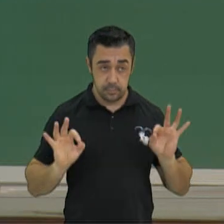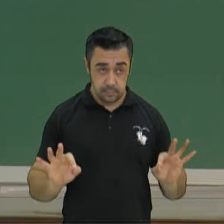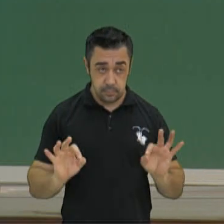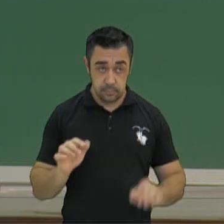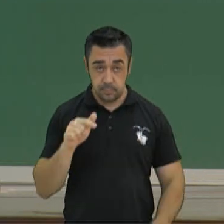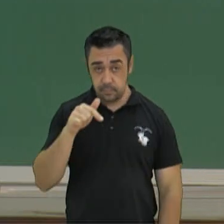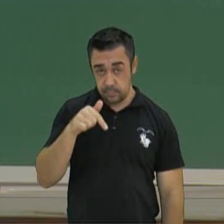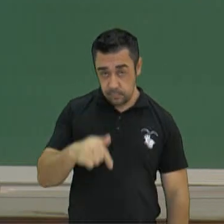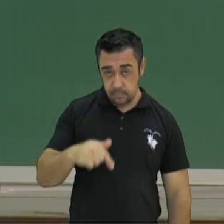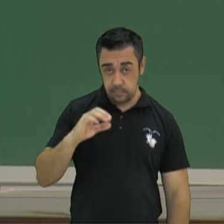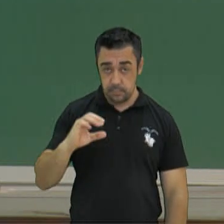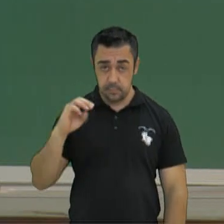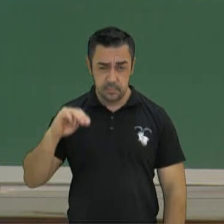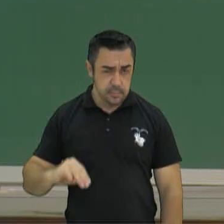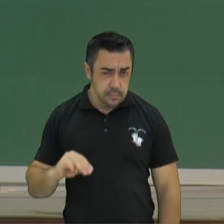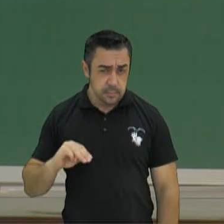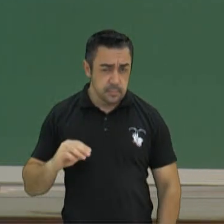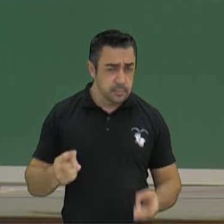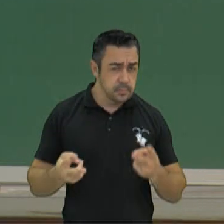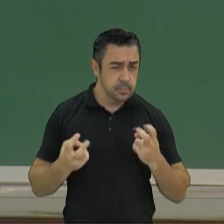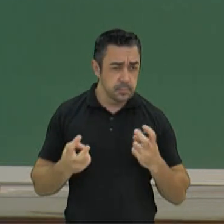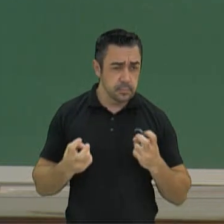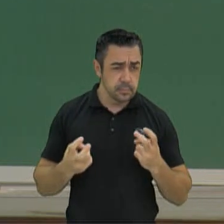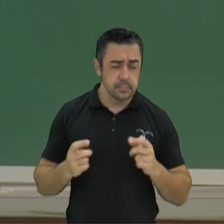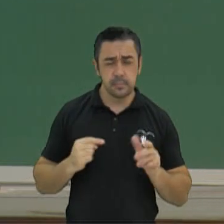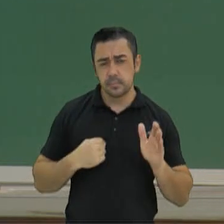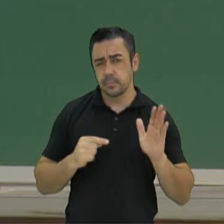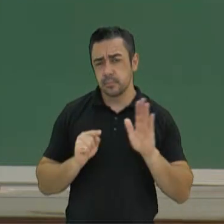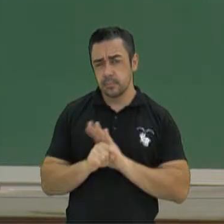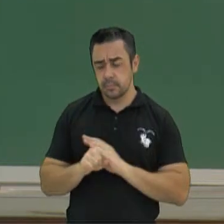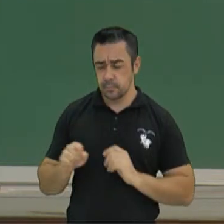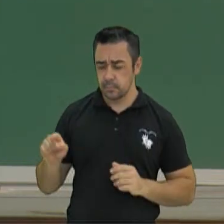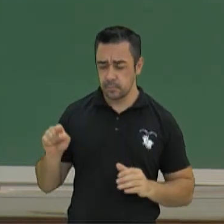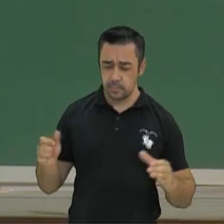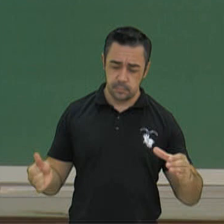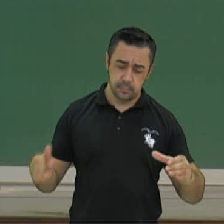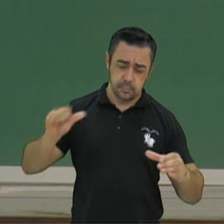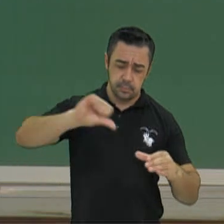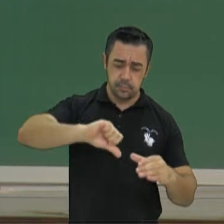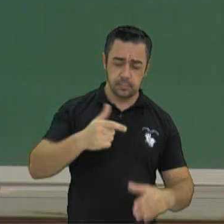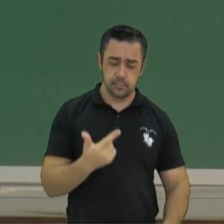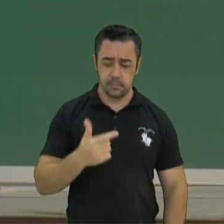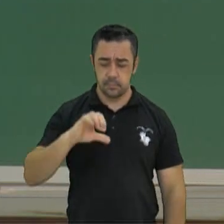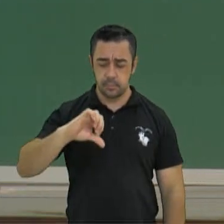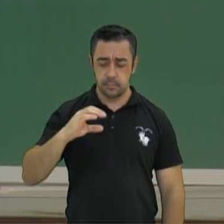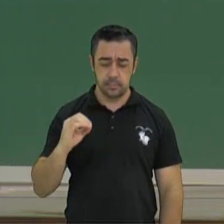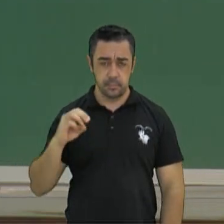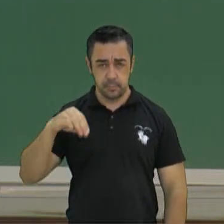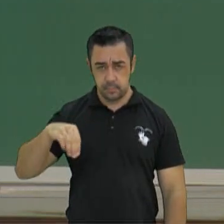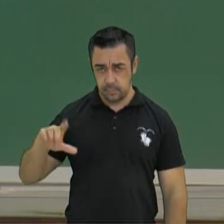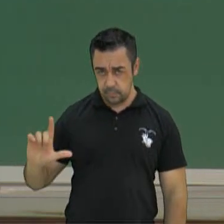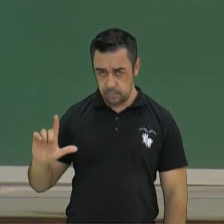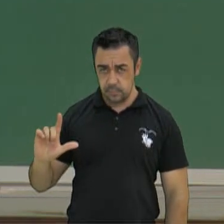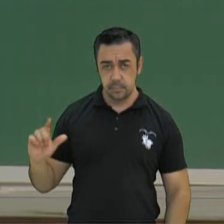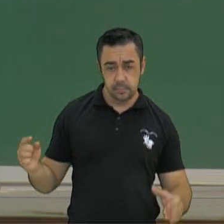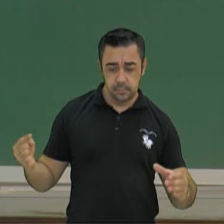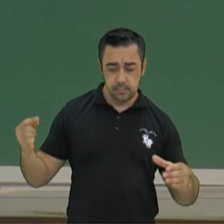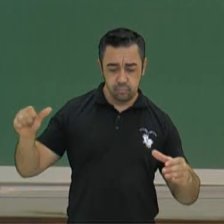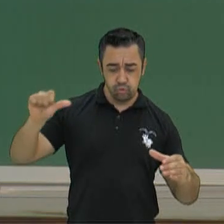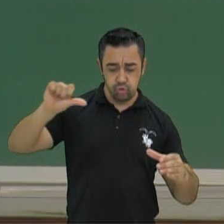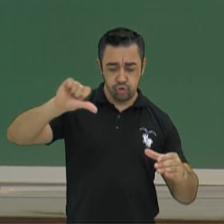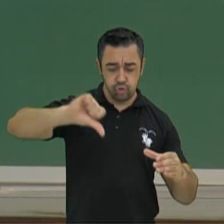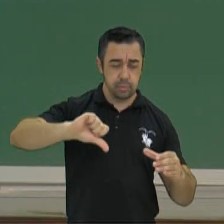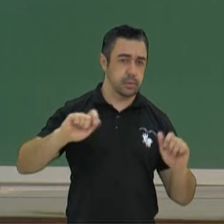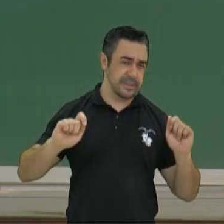centímetros. Olha só, perceba. E será que ao despejar esses 290 ml dentro dessa caixa,